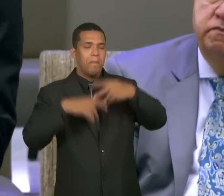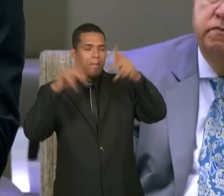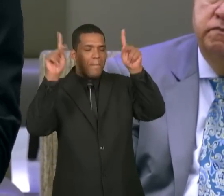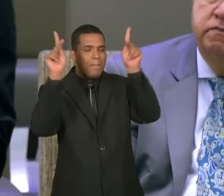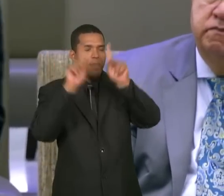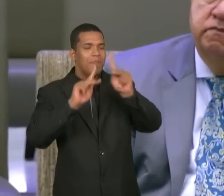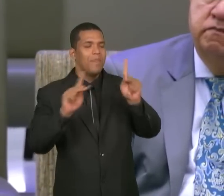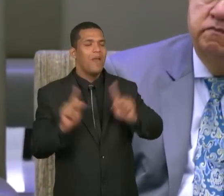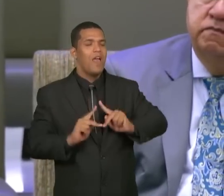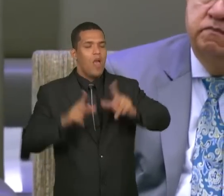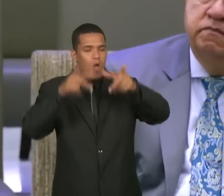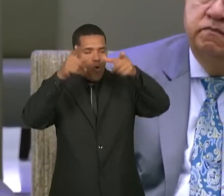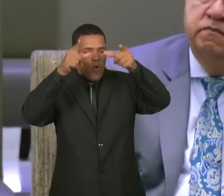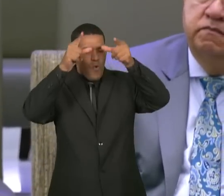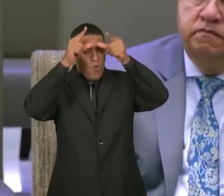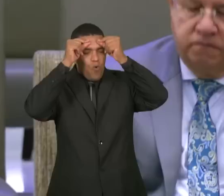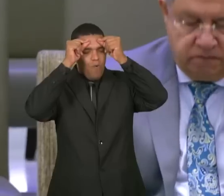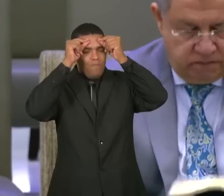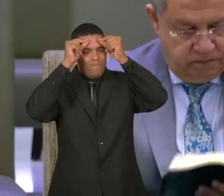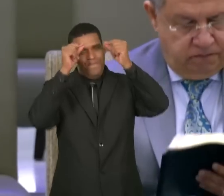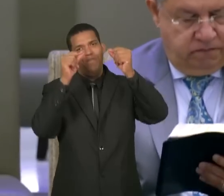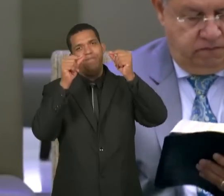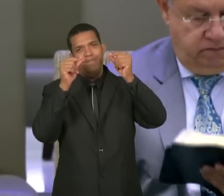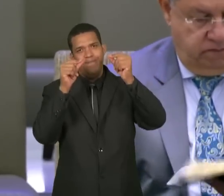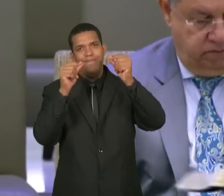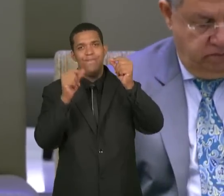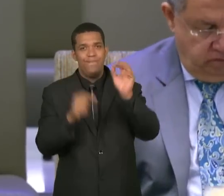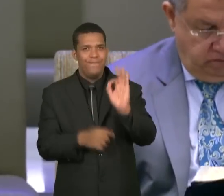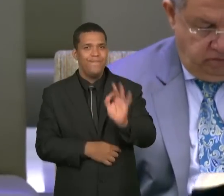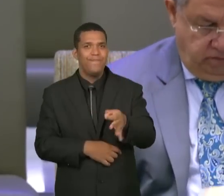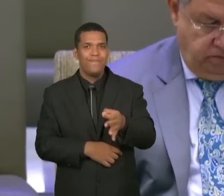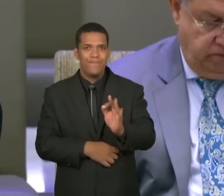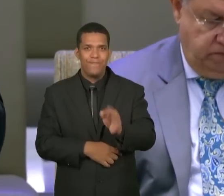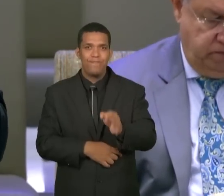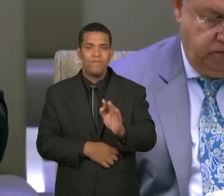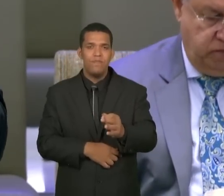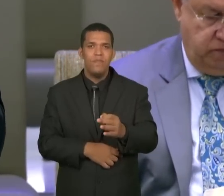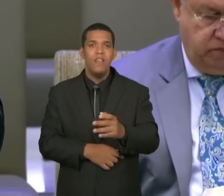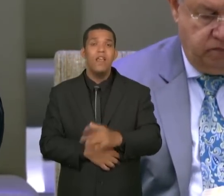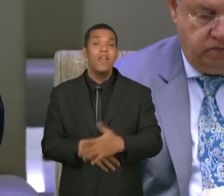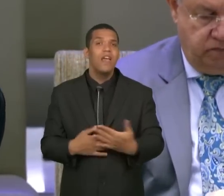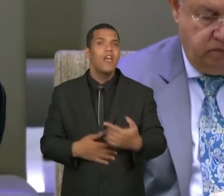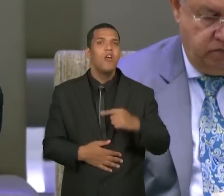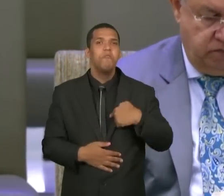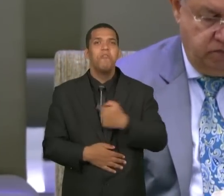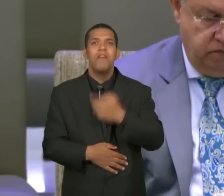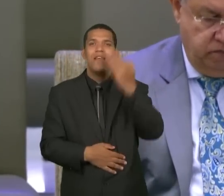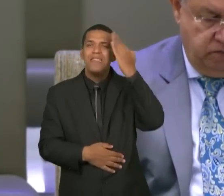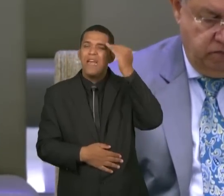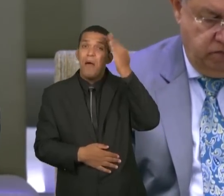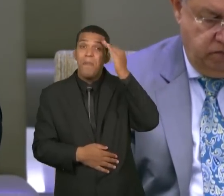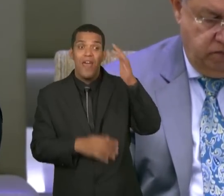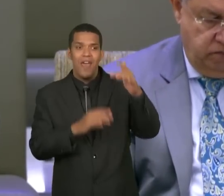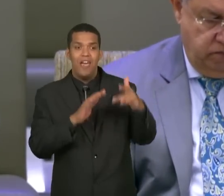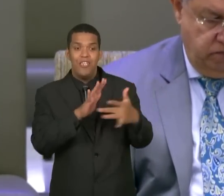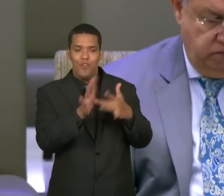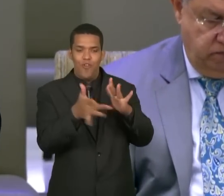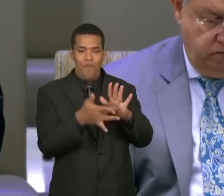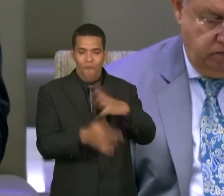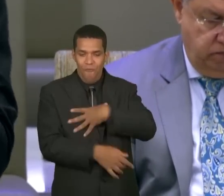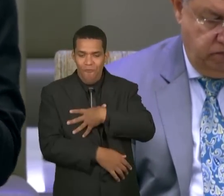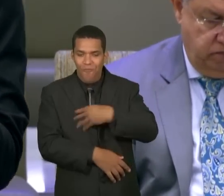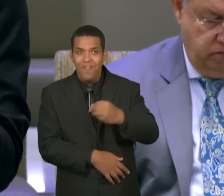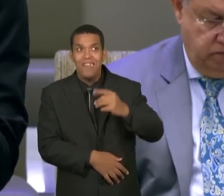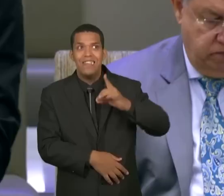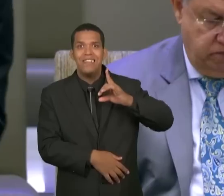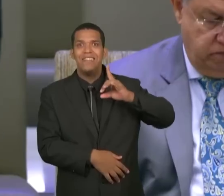nos traz alívio que nos traz alento saber ou lembrar que o filho de Deus o